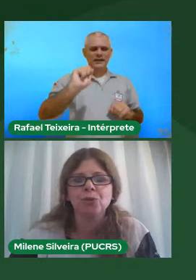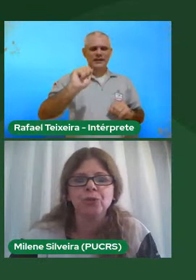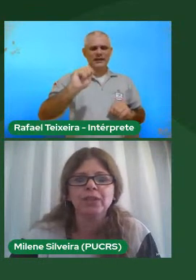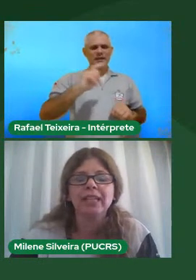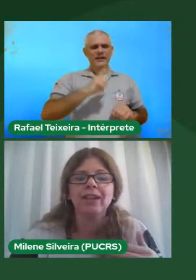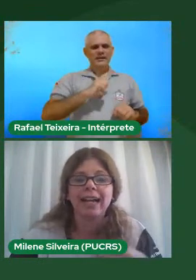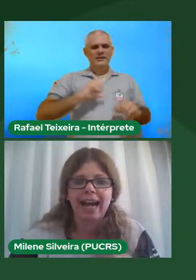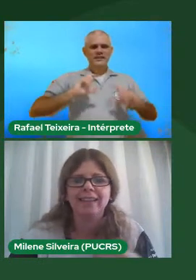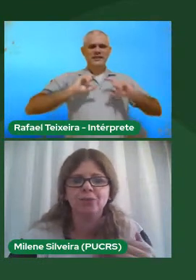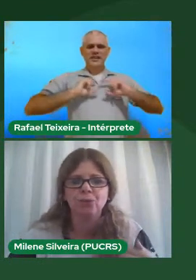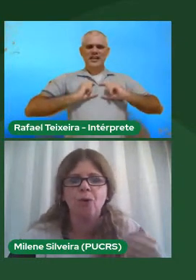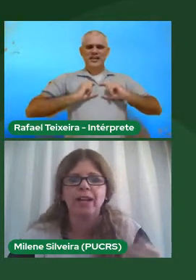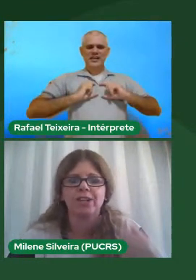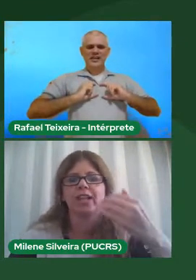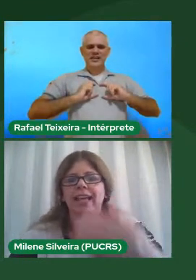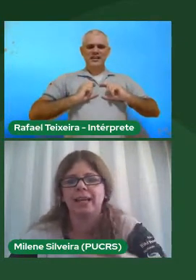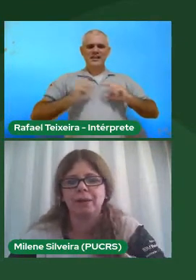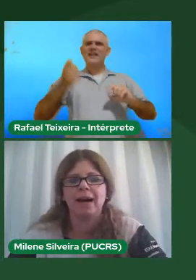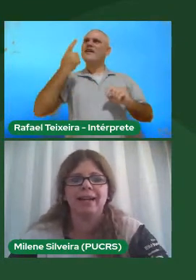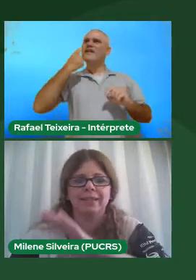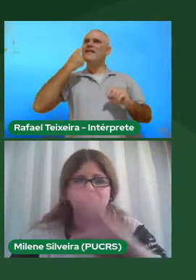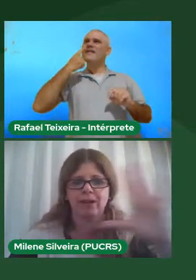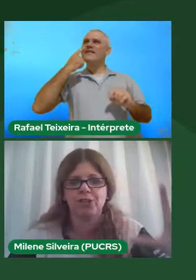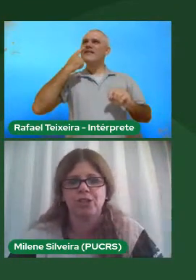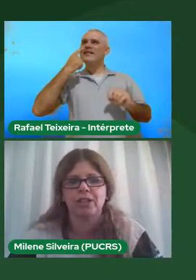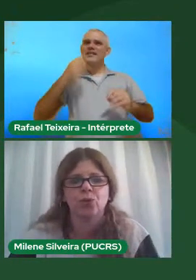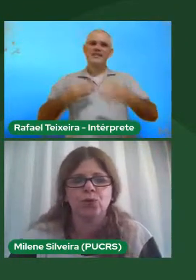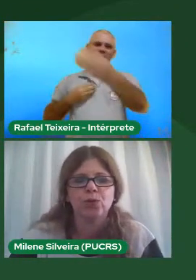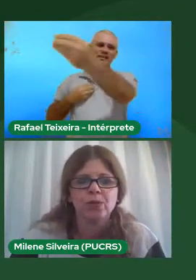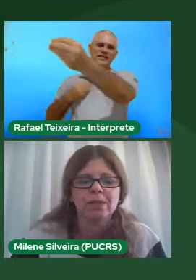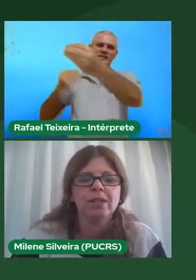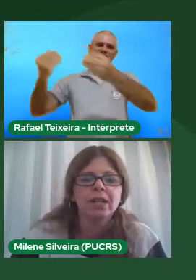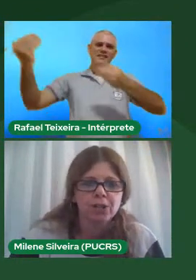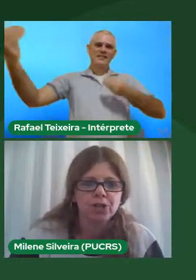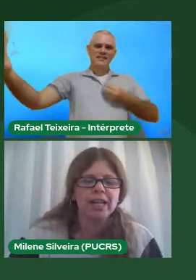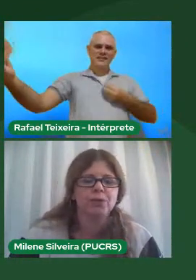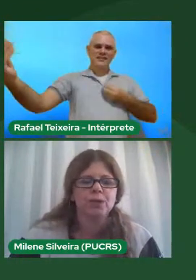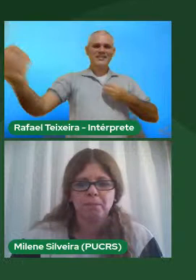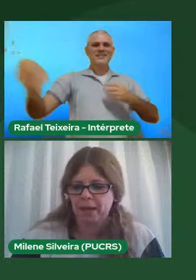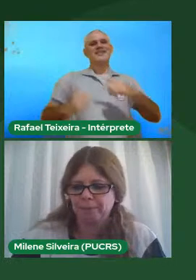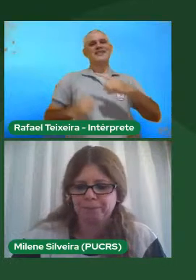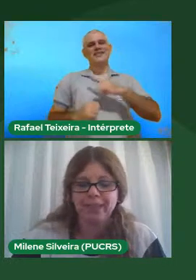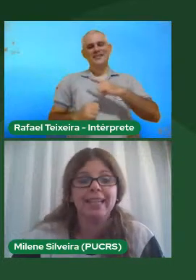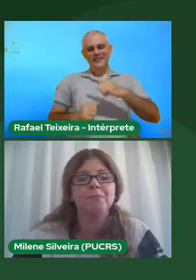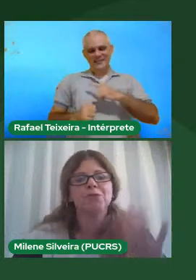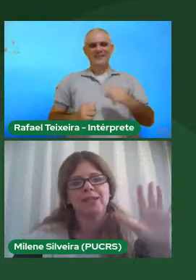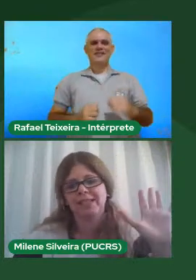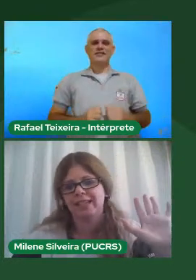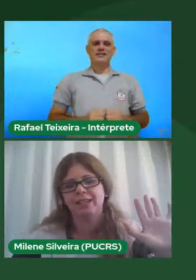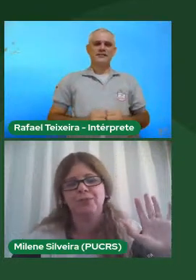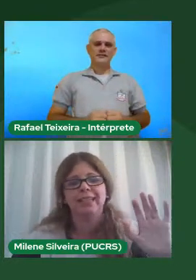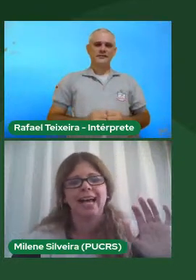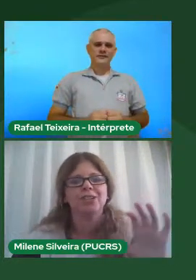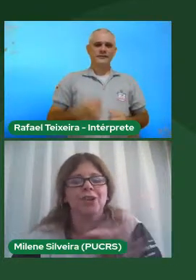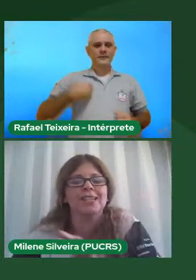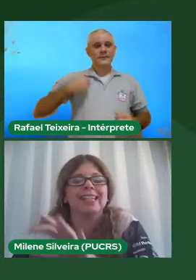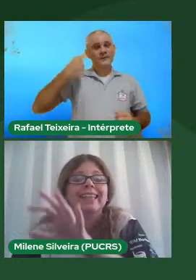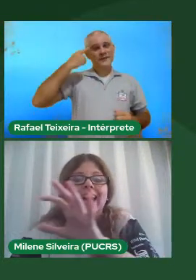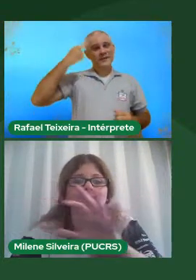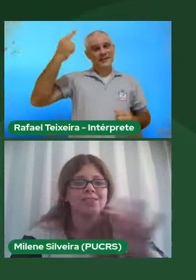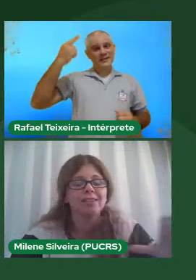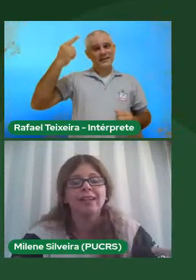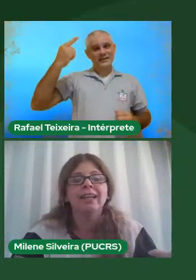ela gostou muito daquilo e a Carla doou o crachá dela para a Maia, então ela tinha todos os direitos também. Lembro de uma cena que fantástica,